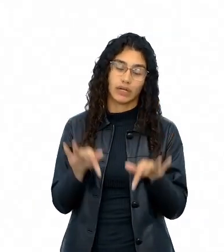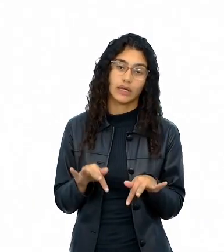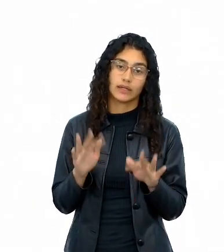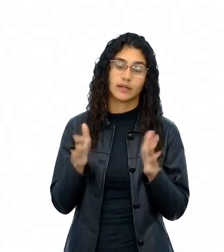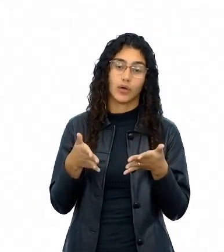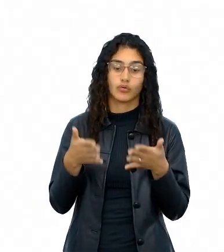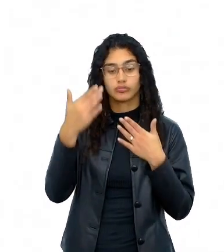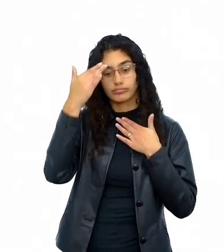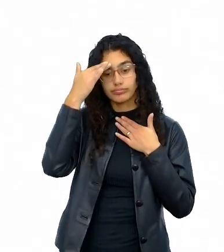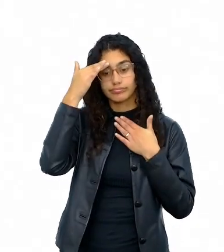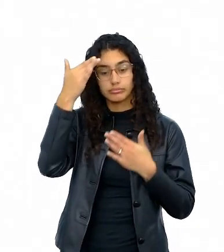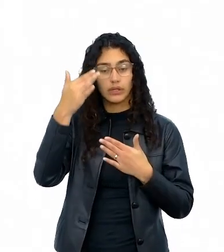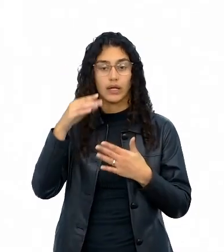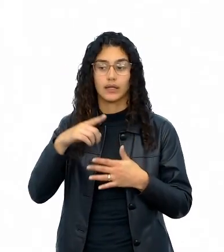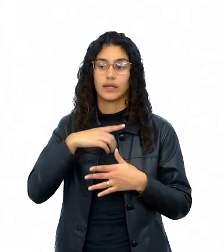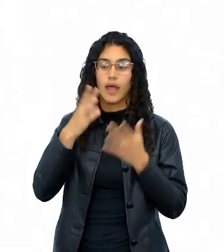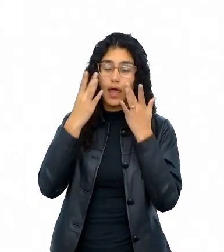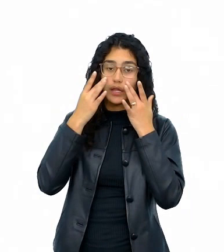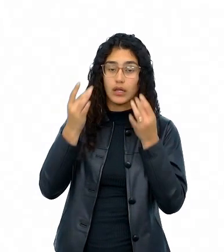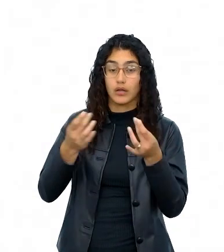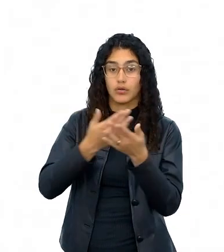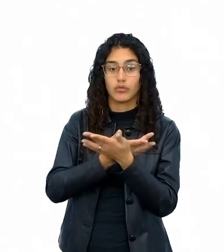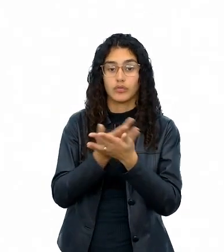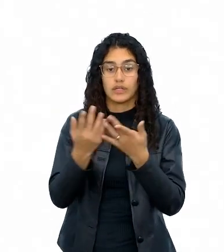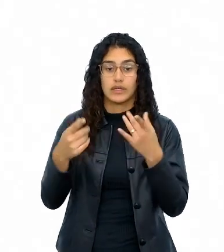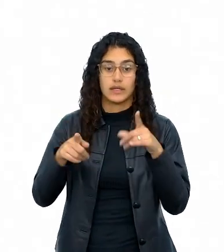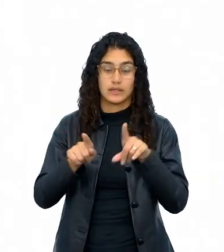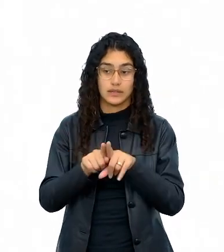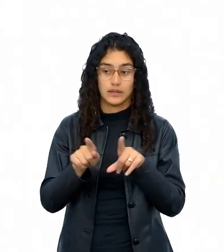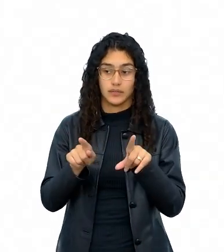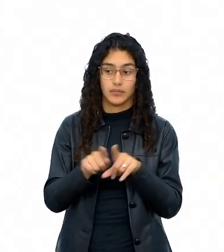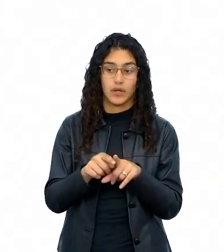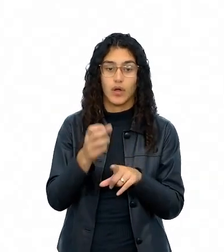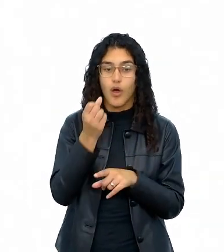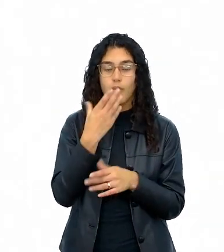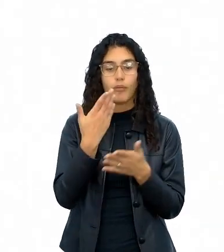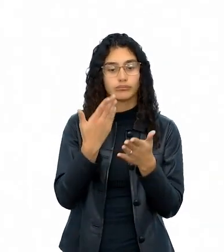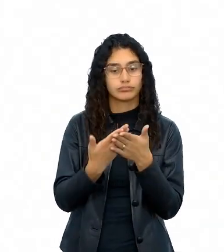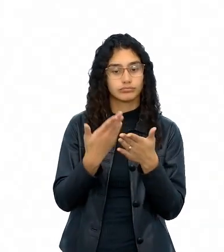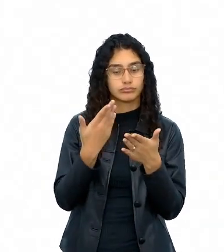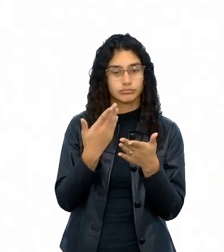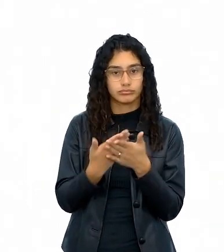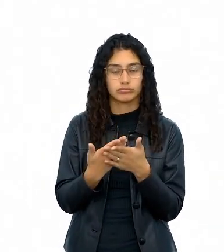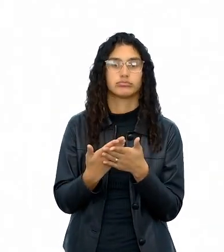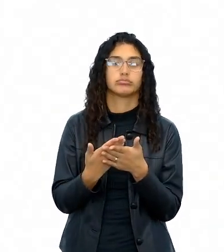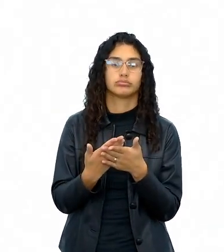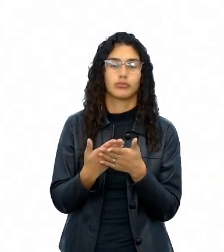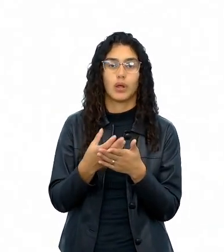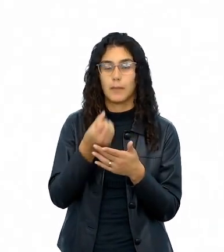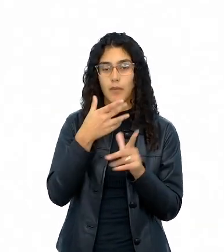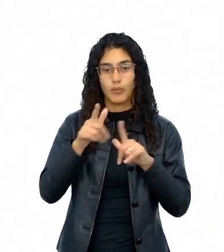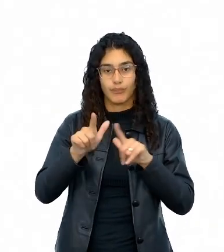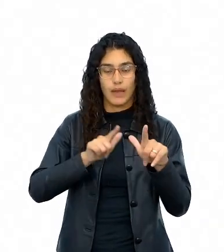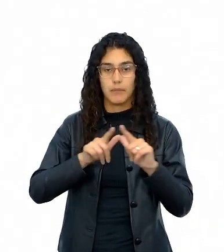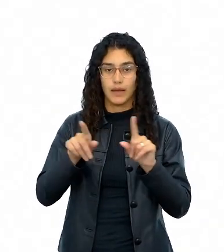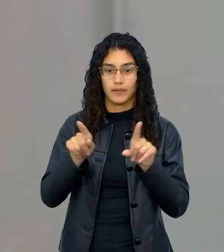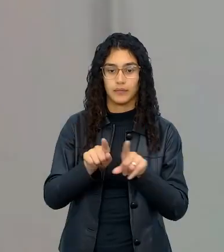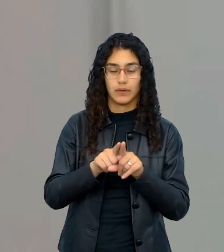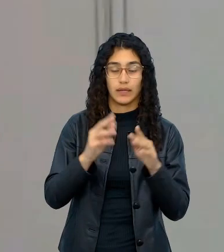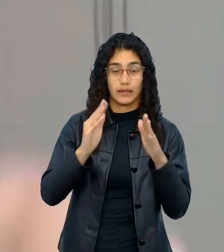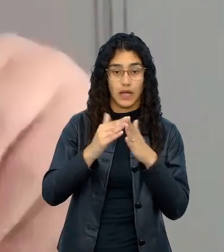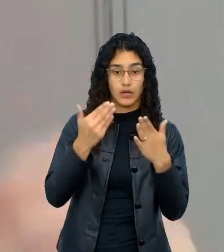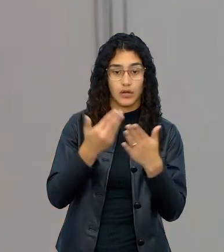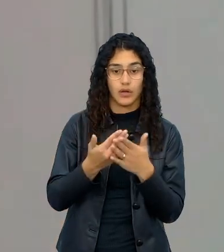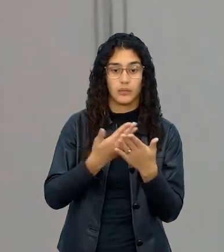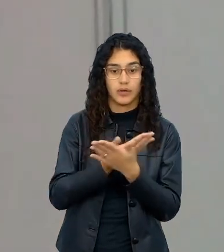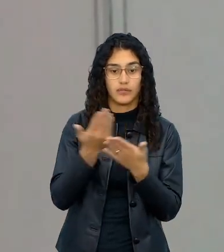aqui agradecendo a atenção de vocês, né, bons estudos e bom trabalho aí na